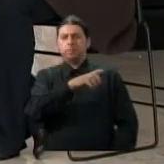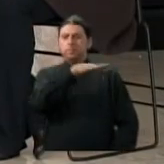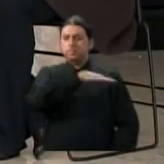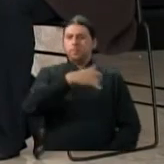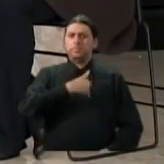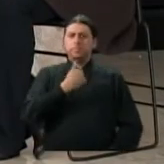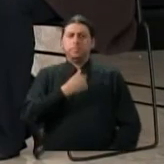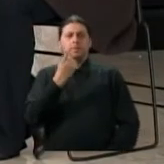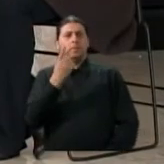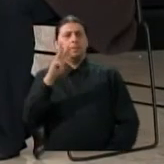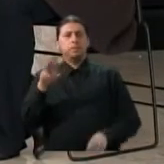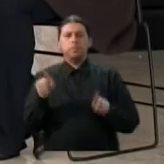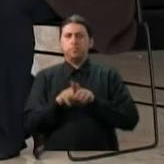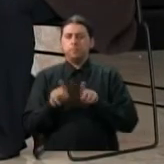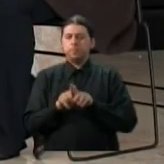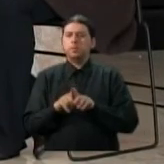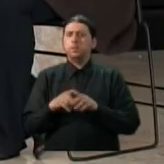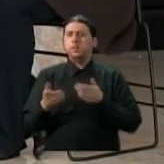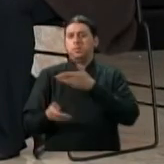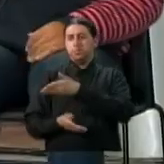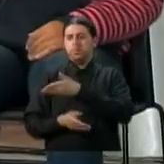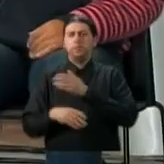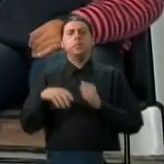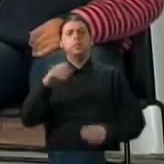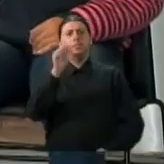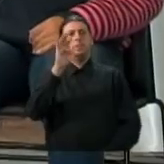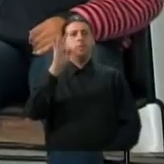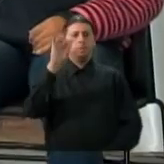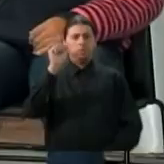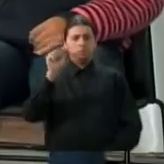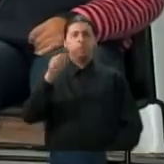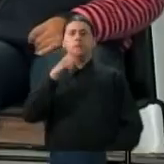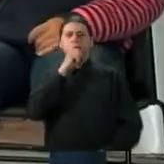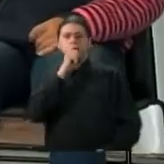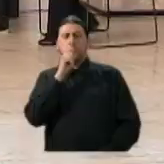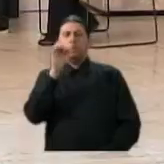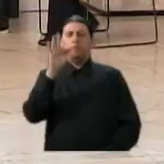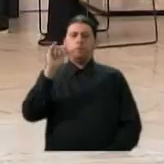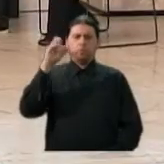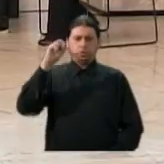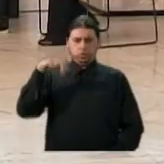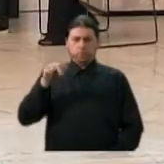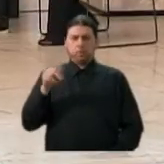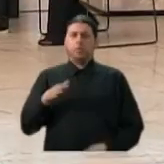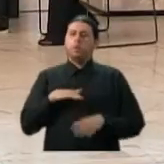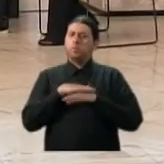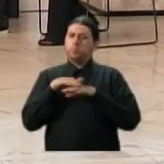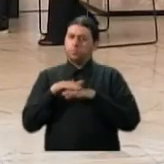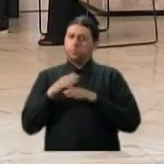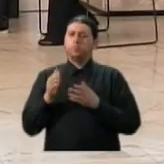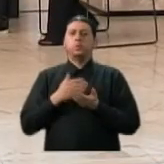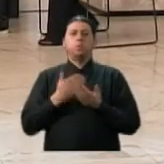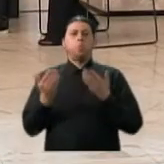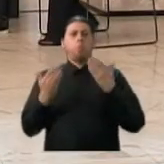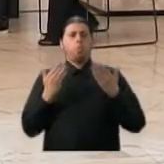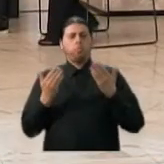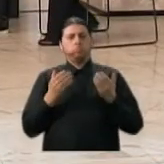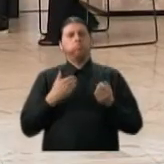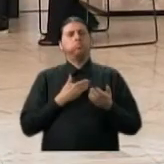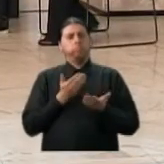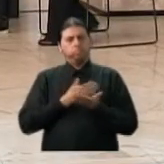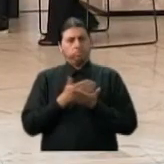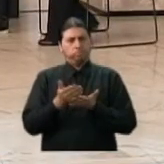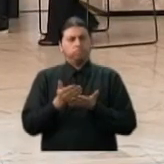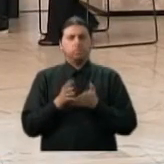ao meu lado direito está a Beatriz, também de 13 anos, com o pai Afonso. Gurias, eu quero começar perguntando para vocês, já se vacinaram